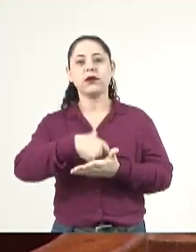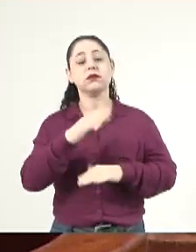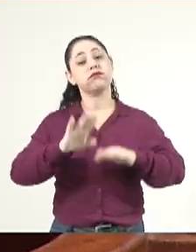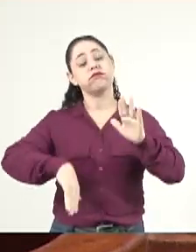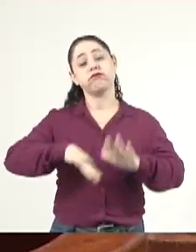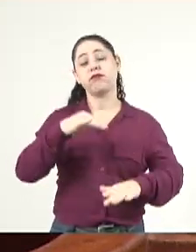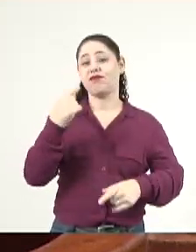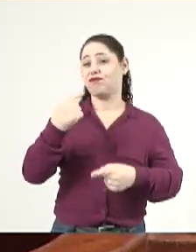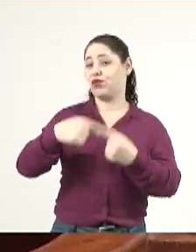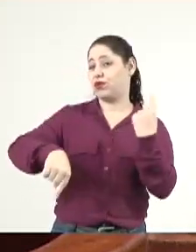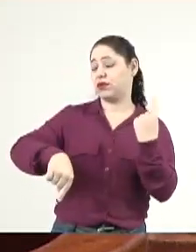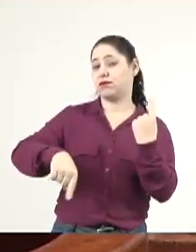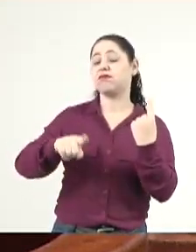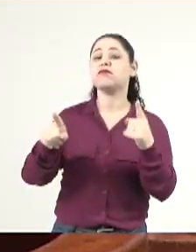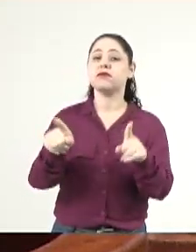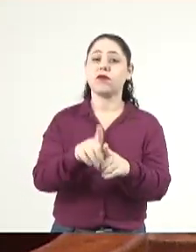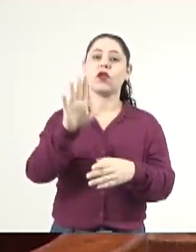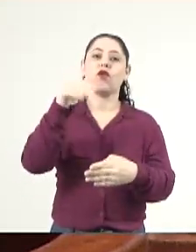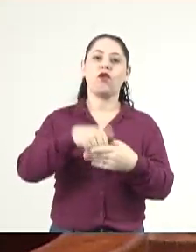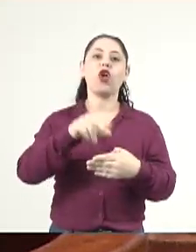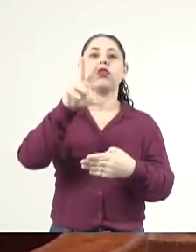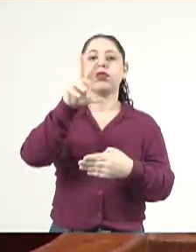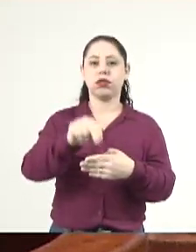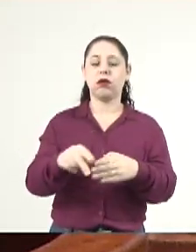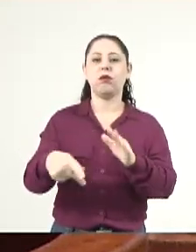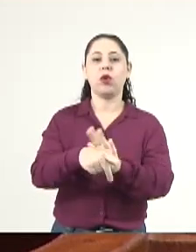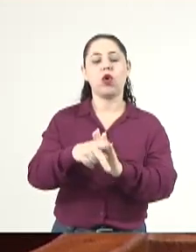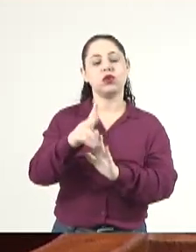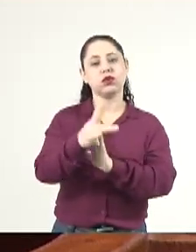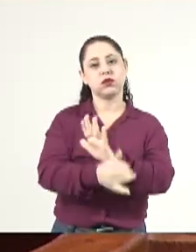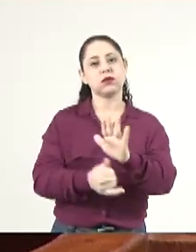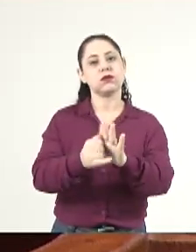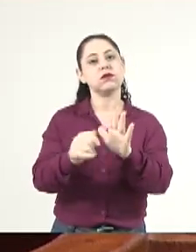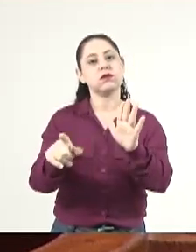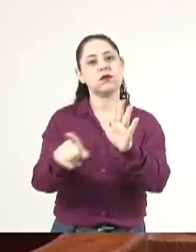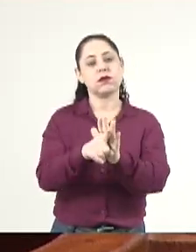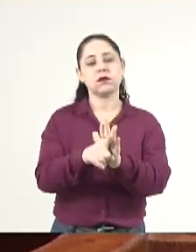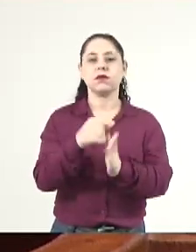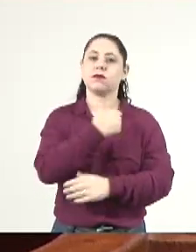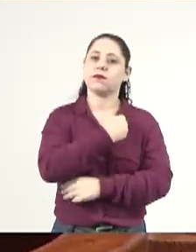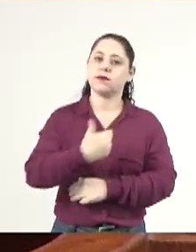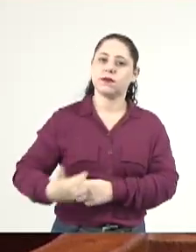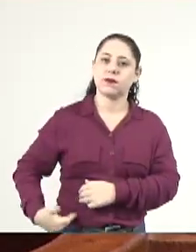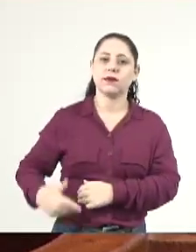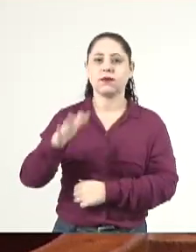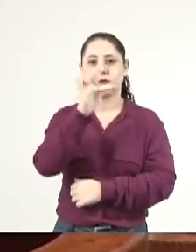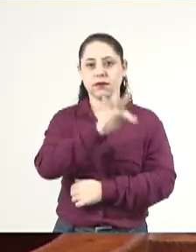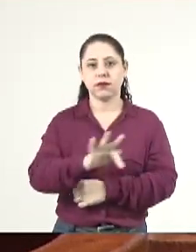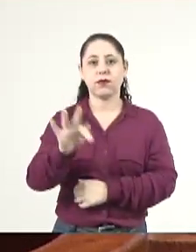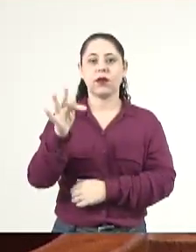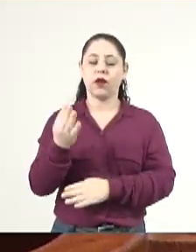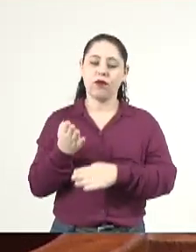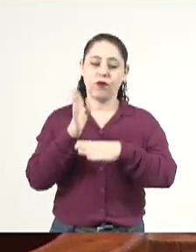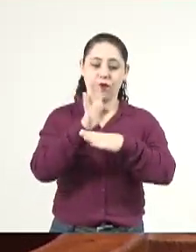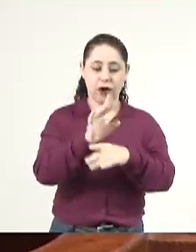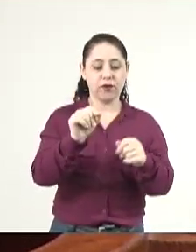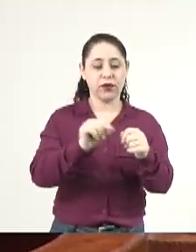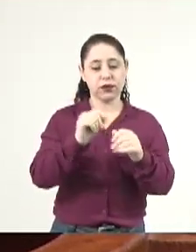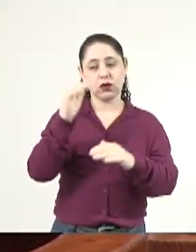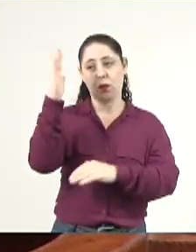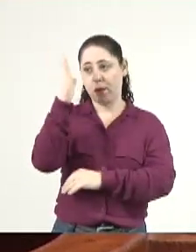jogam contra e votam contra os projetos do governo federal para fazer o